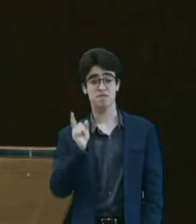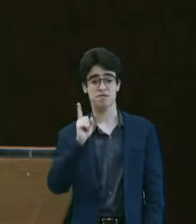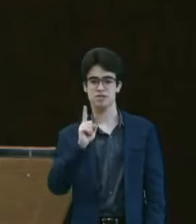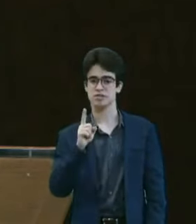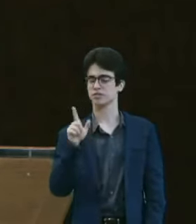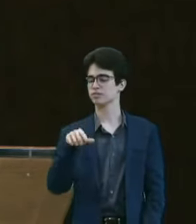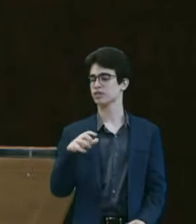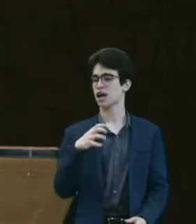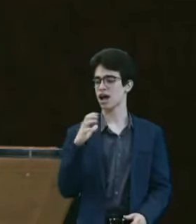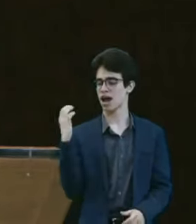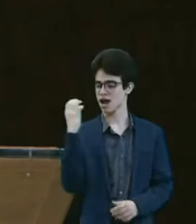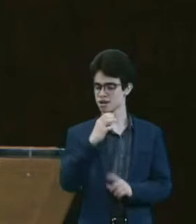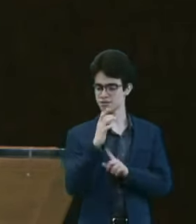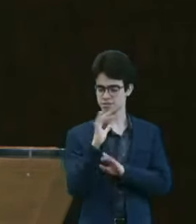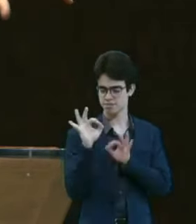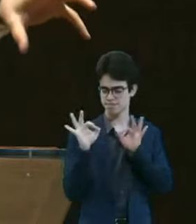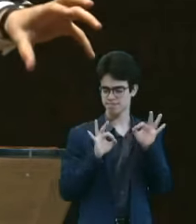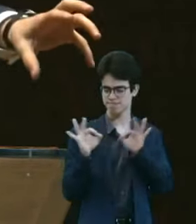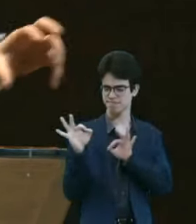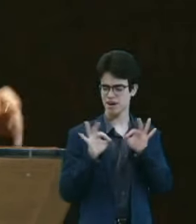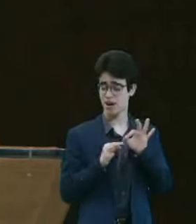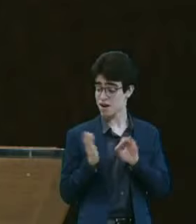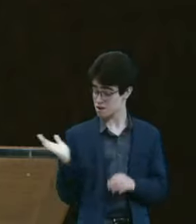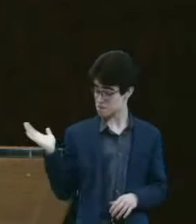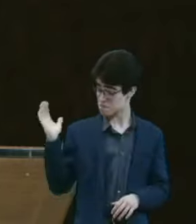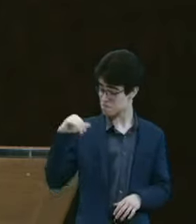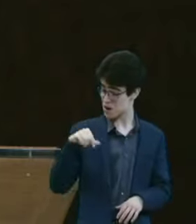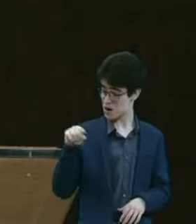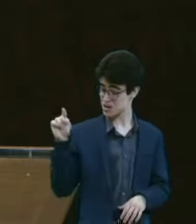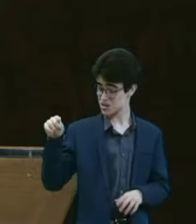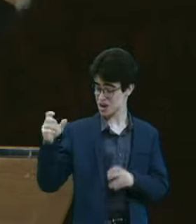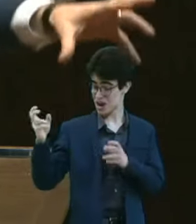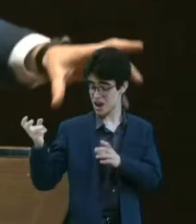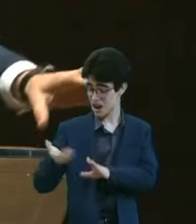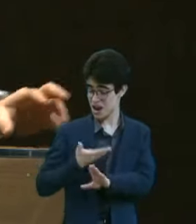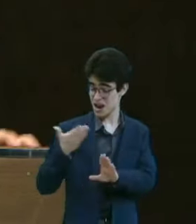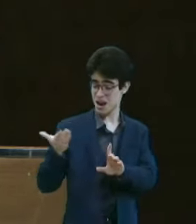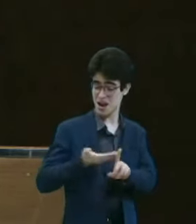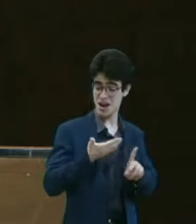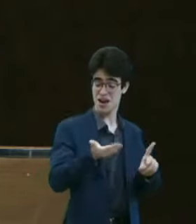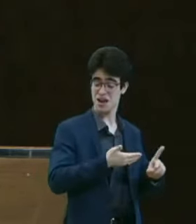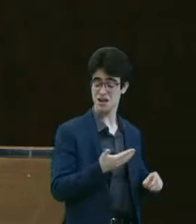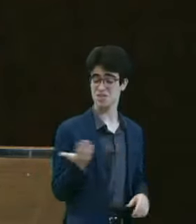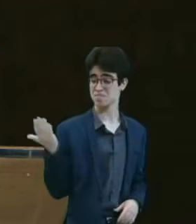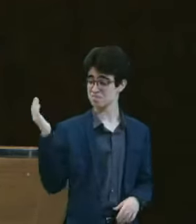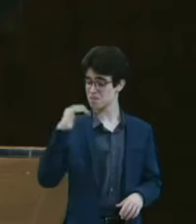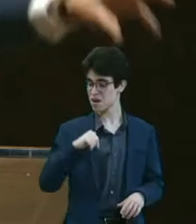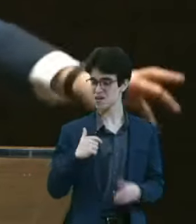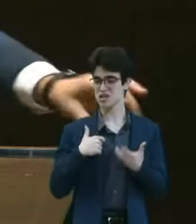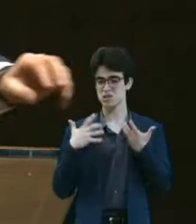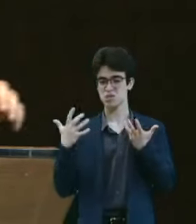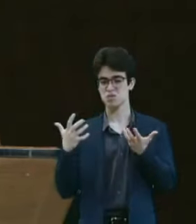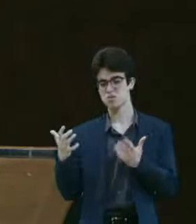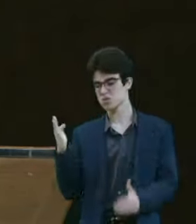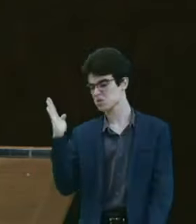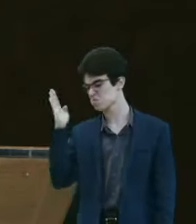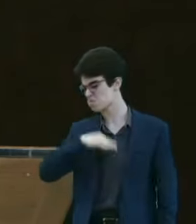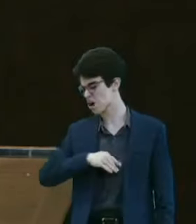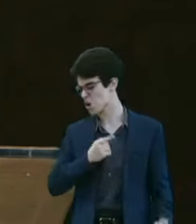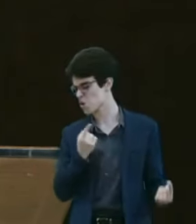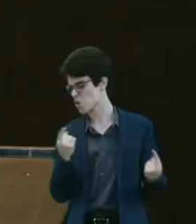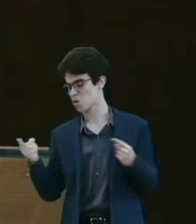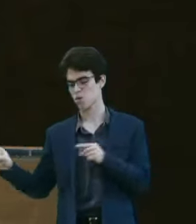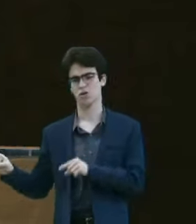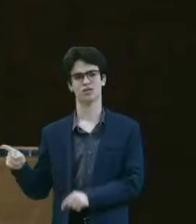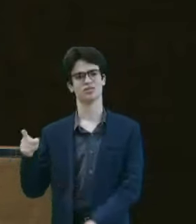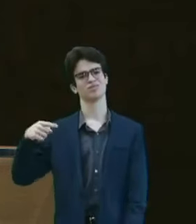premedita. Ele leva o irmão no campo. Ele deseja o mal do irmão. Ele quer o mal.